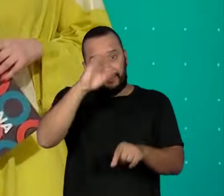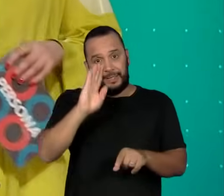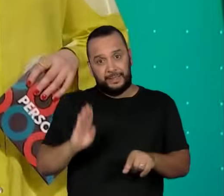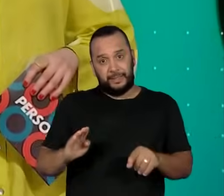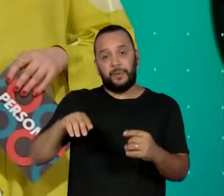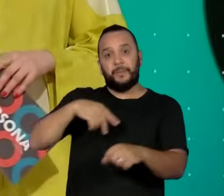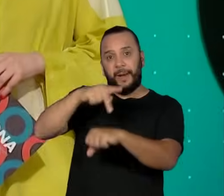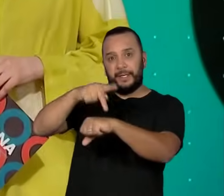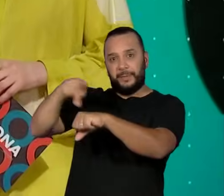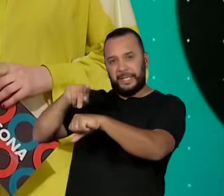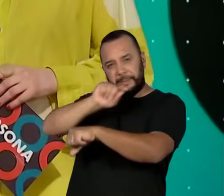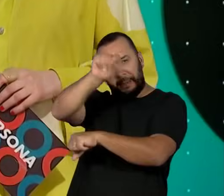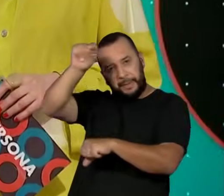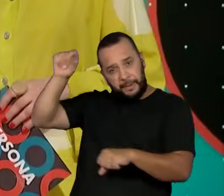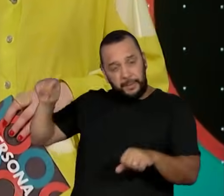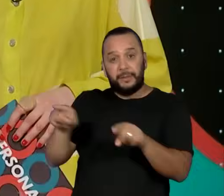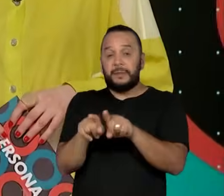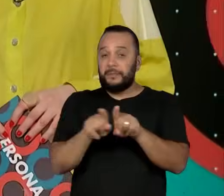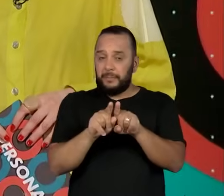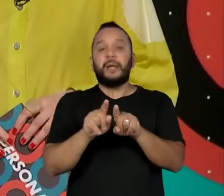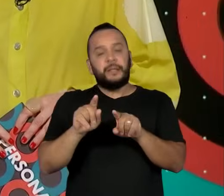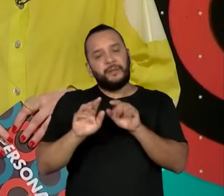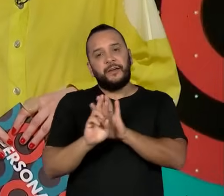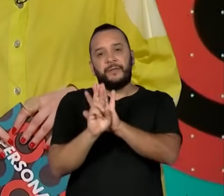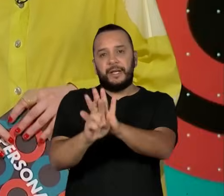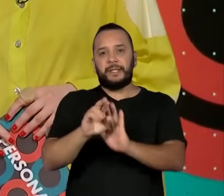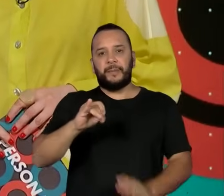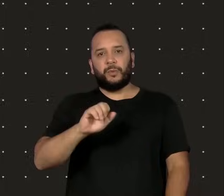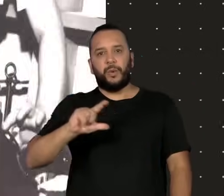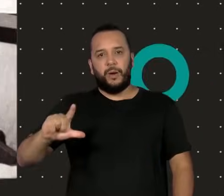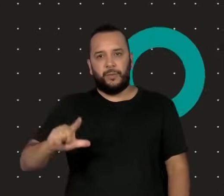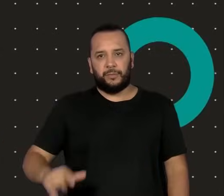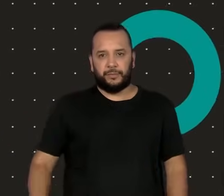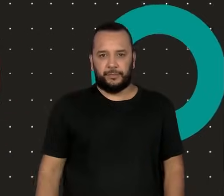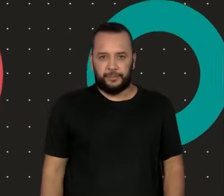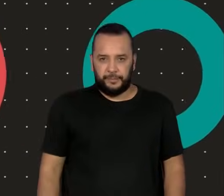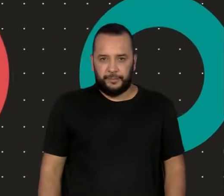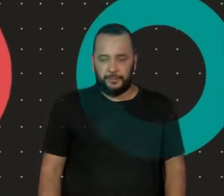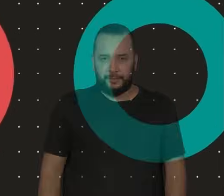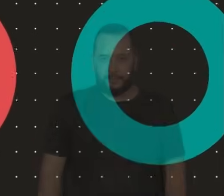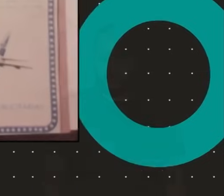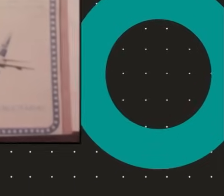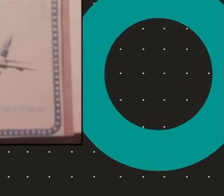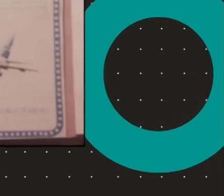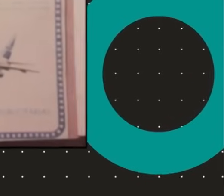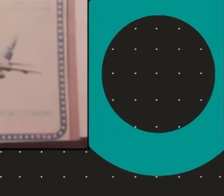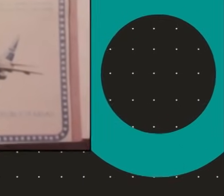das maiores referências na sua área, Manuel Poladian.